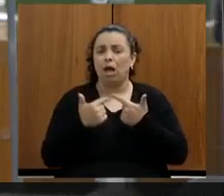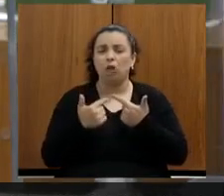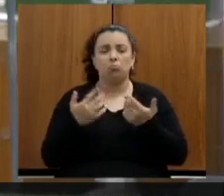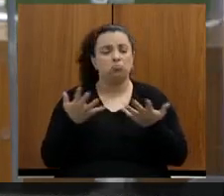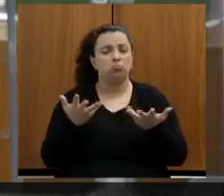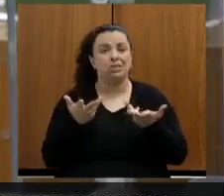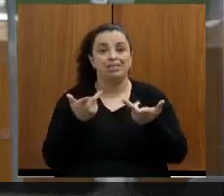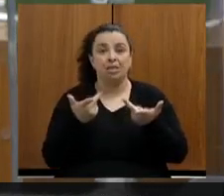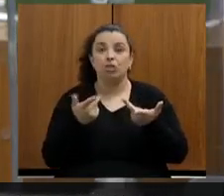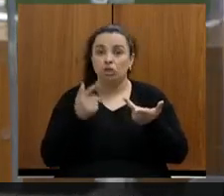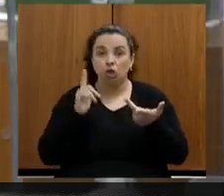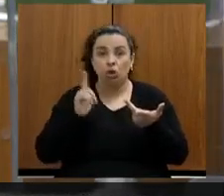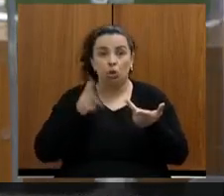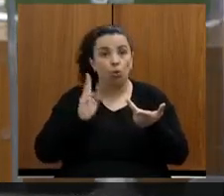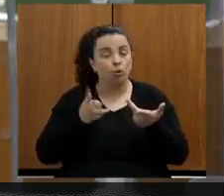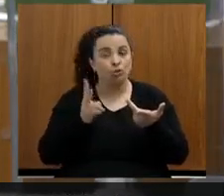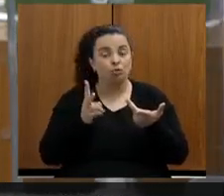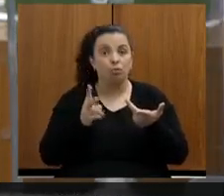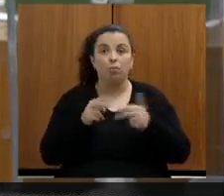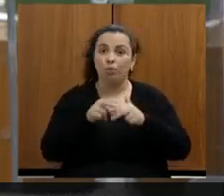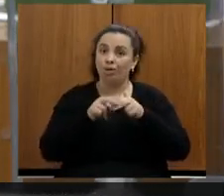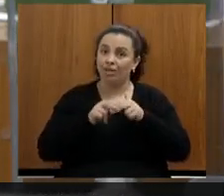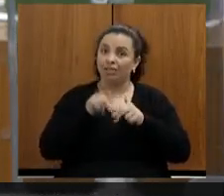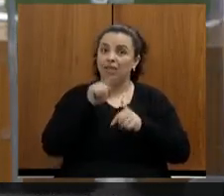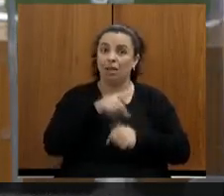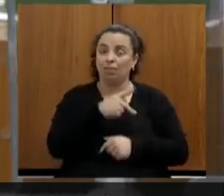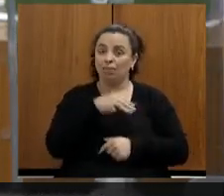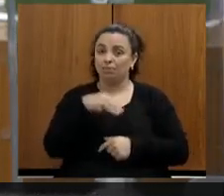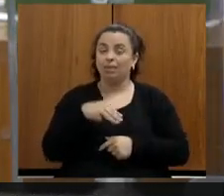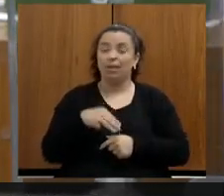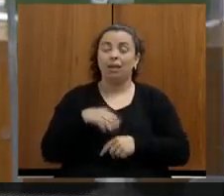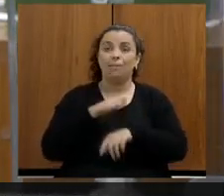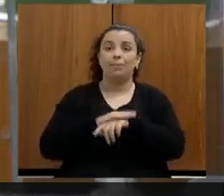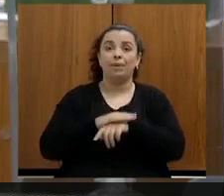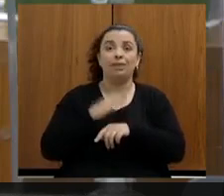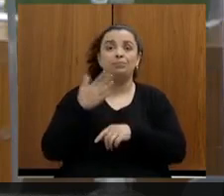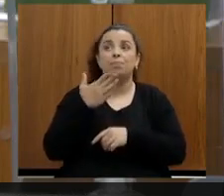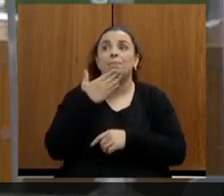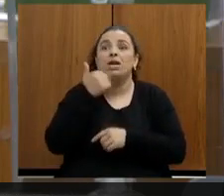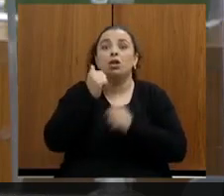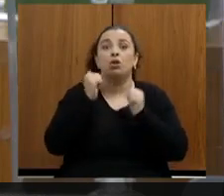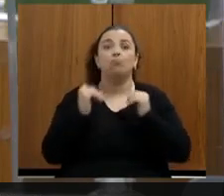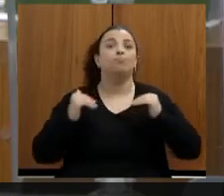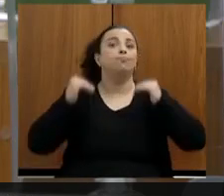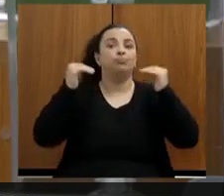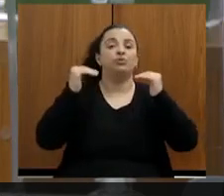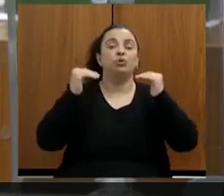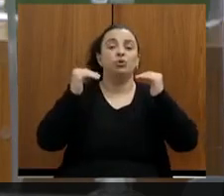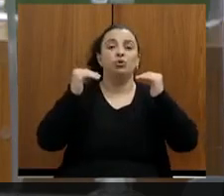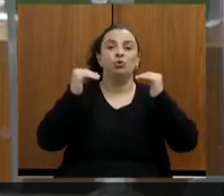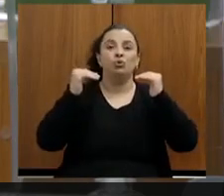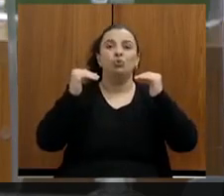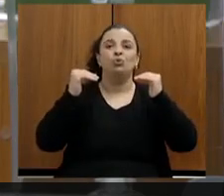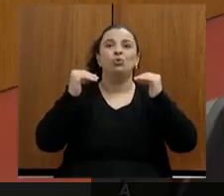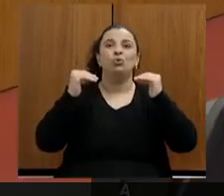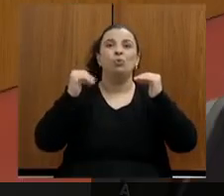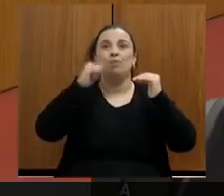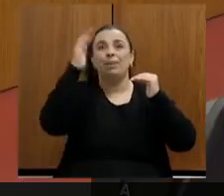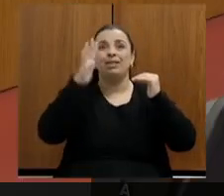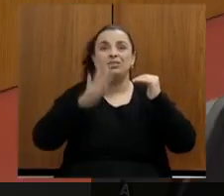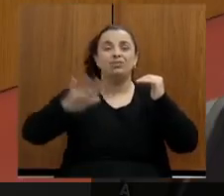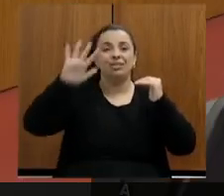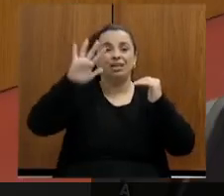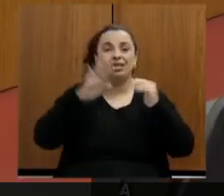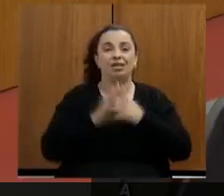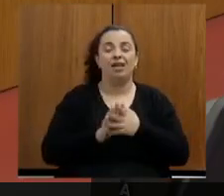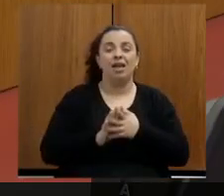militar é conhecida como a melhor polícia militar do Brasil e isso continue permanece não é não é conhecida não ela é não